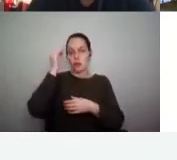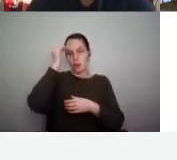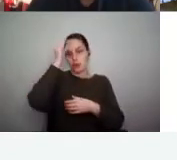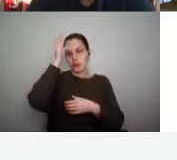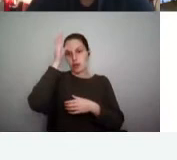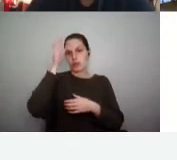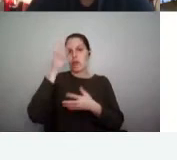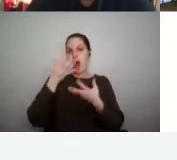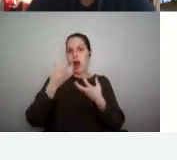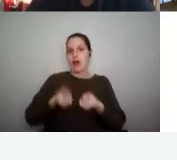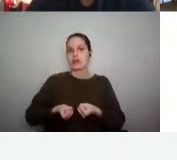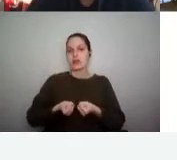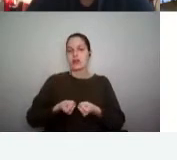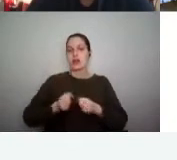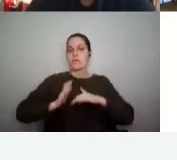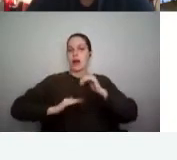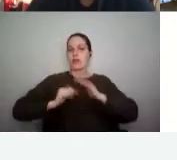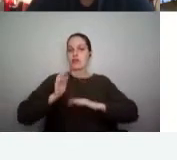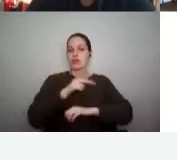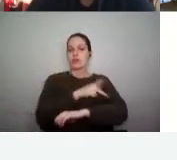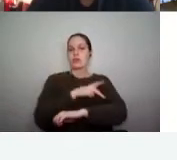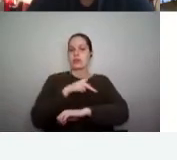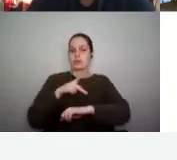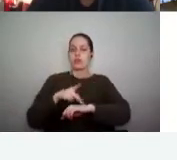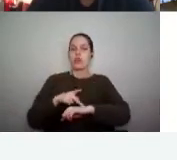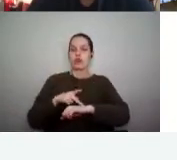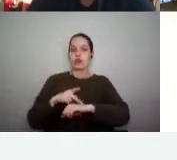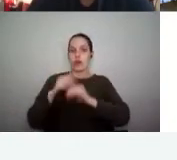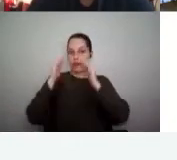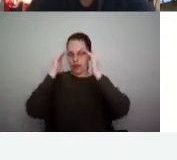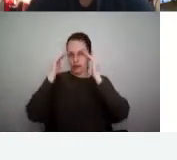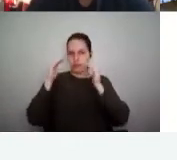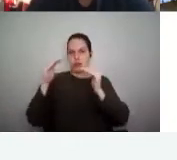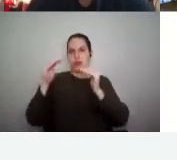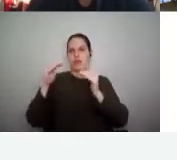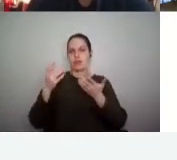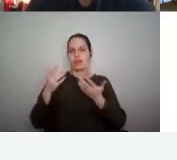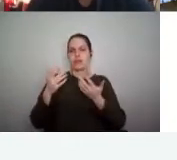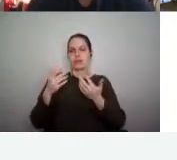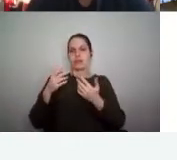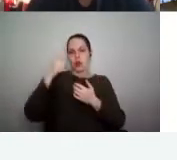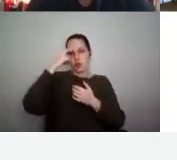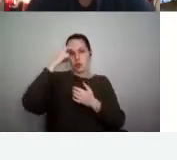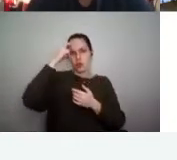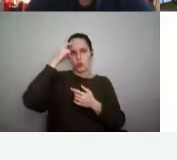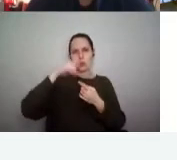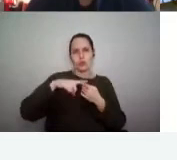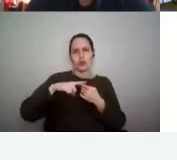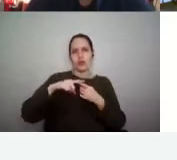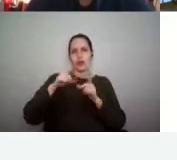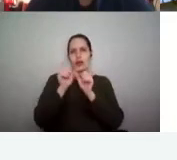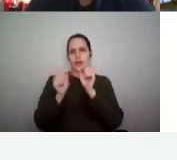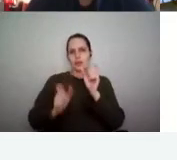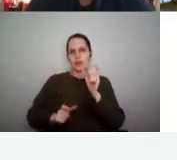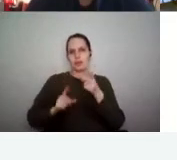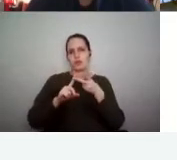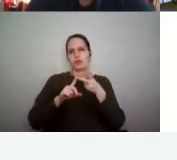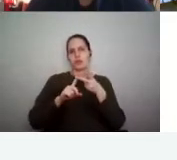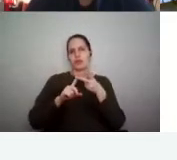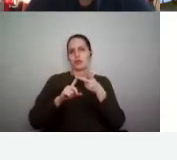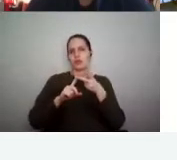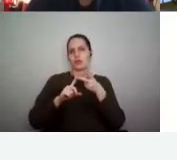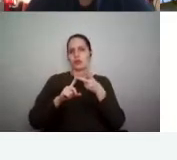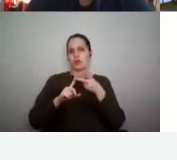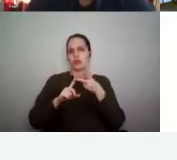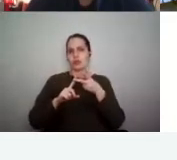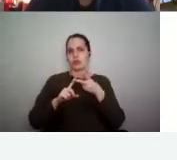se desenvolvem através dessas marcas, né? Tanto na cultura como na epistemologia, dessa política